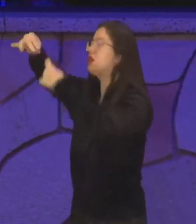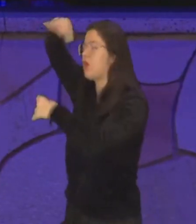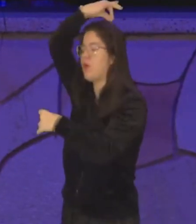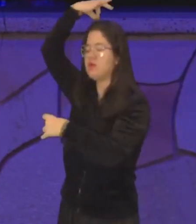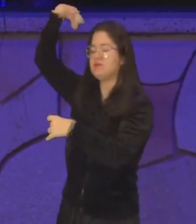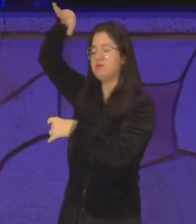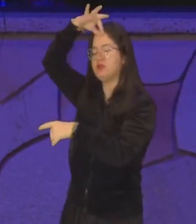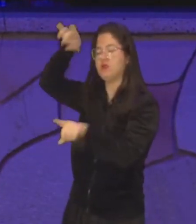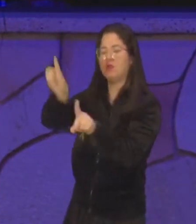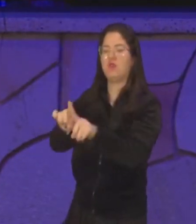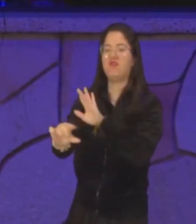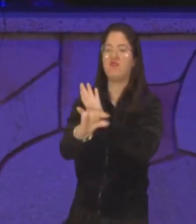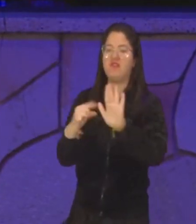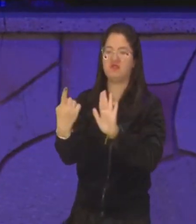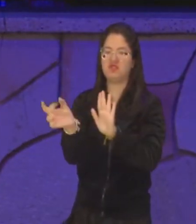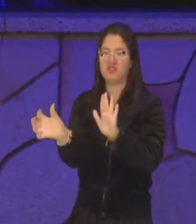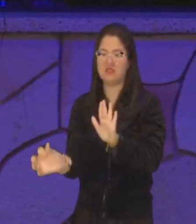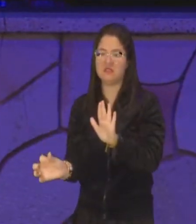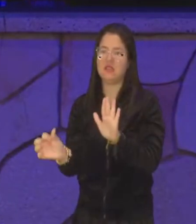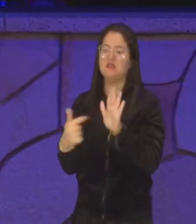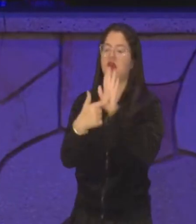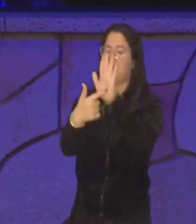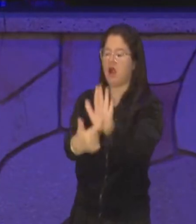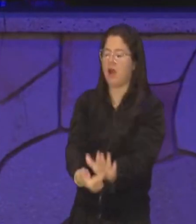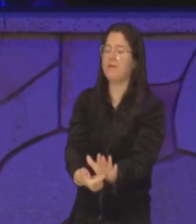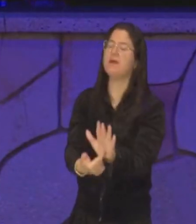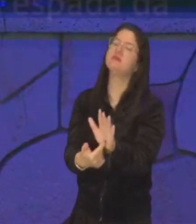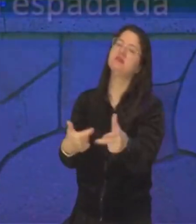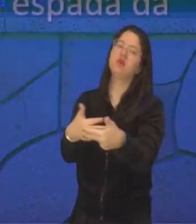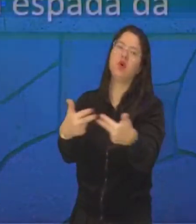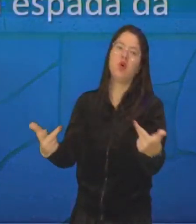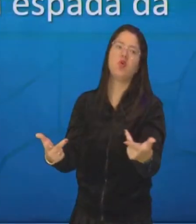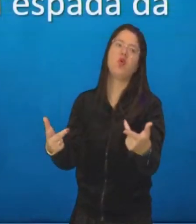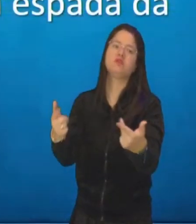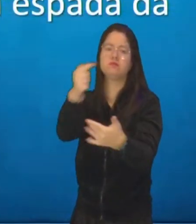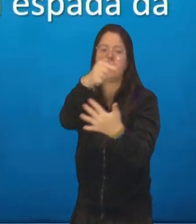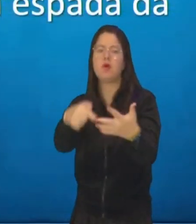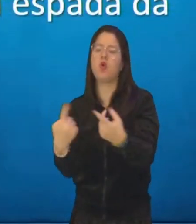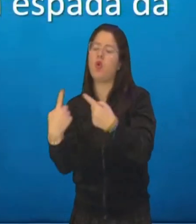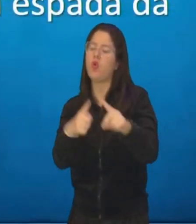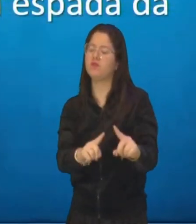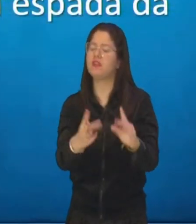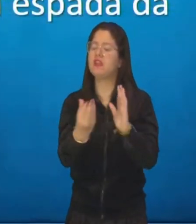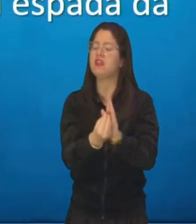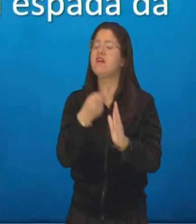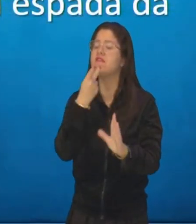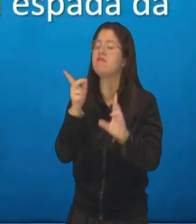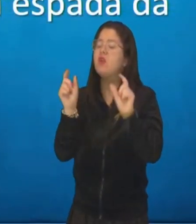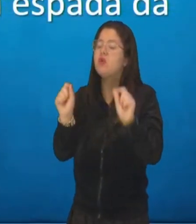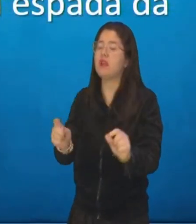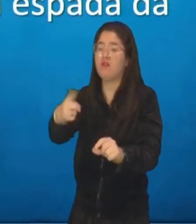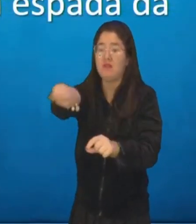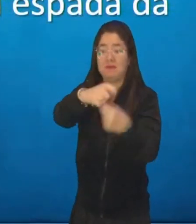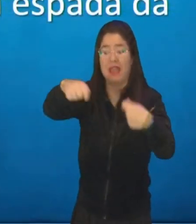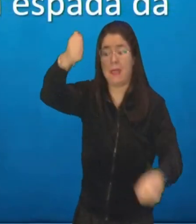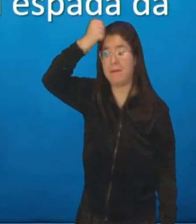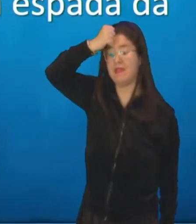verso 16, depois dele apresentar aquilo que ele tinha contra aquela igreja, ele vai dizer assim: portanto,